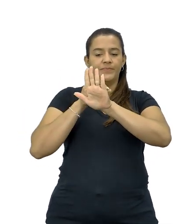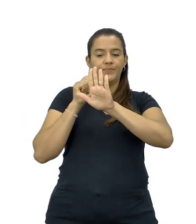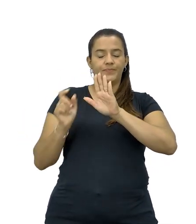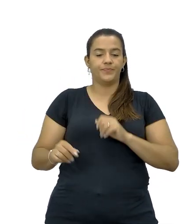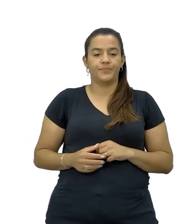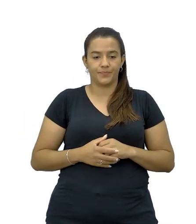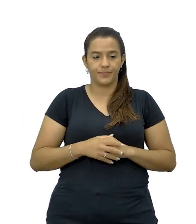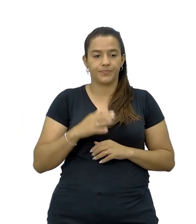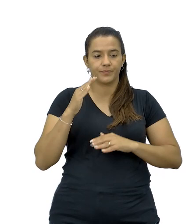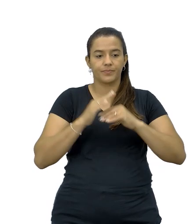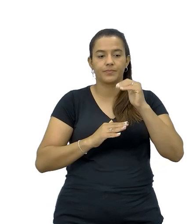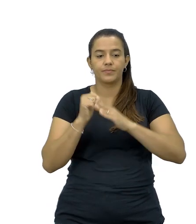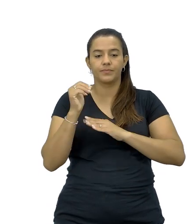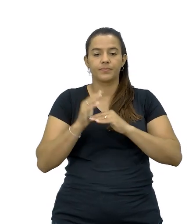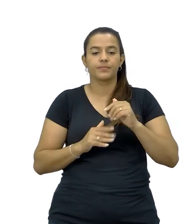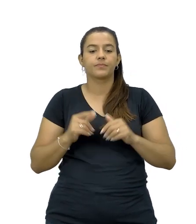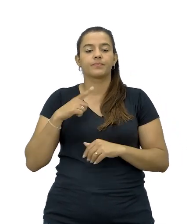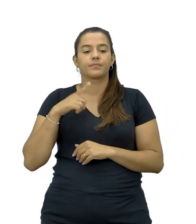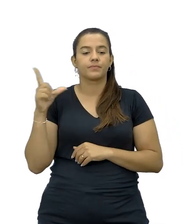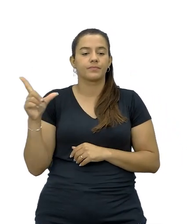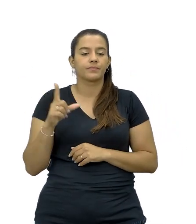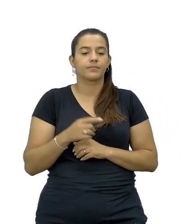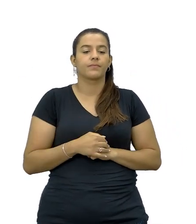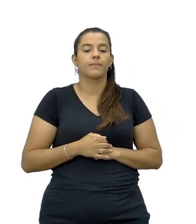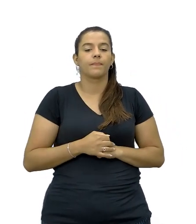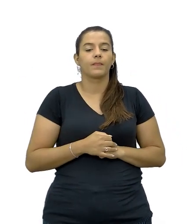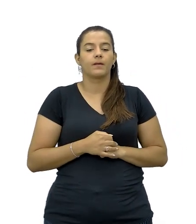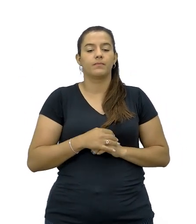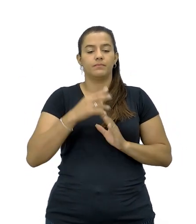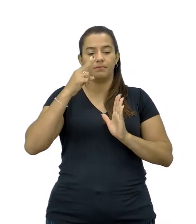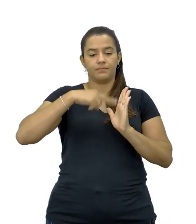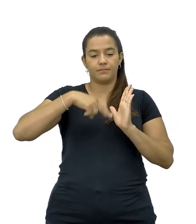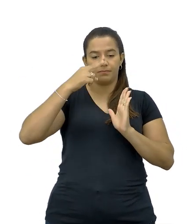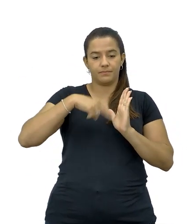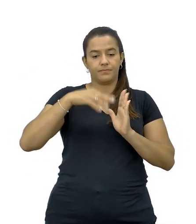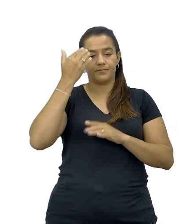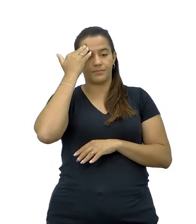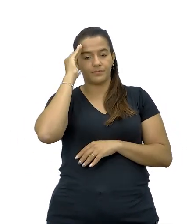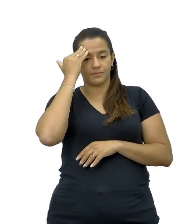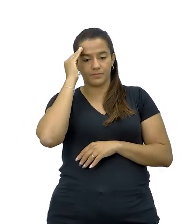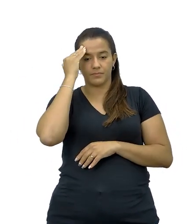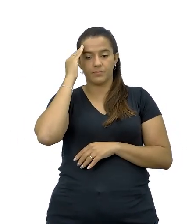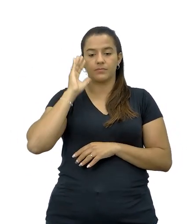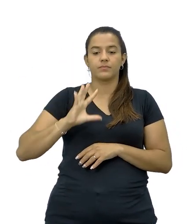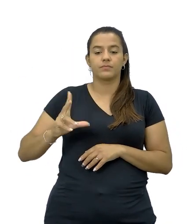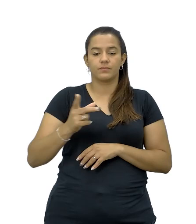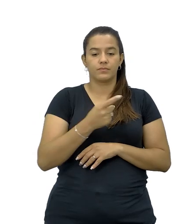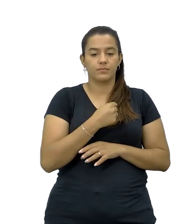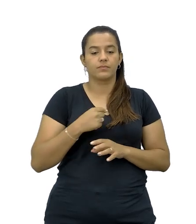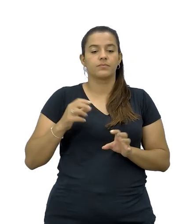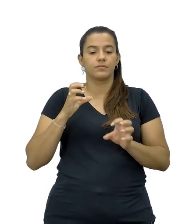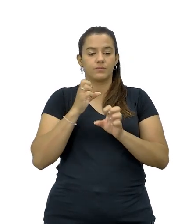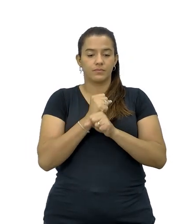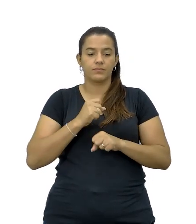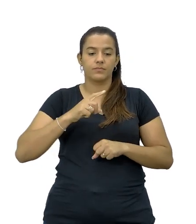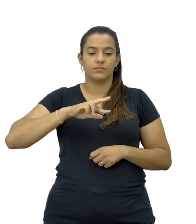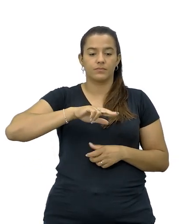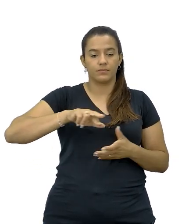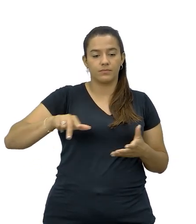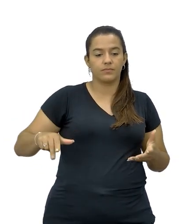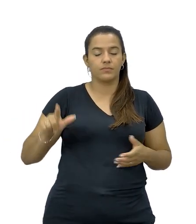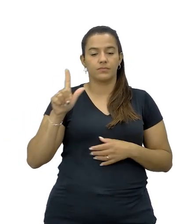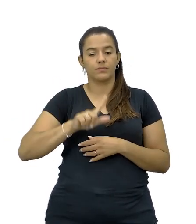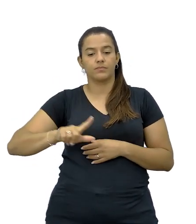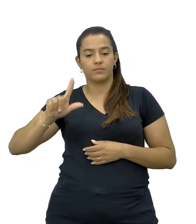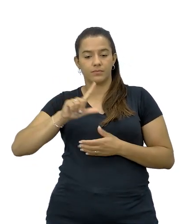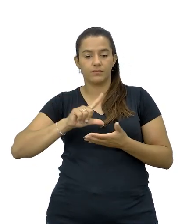é esse código que está aqui, ler e compreender com certa autonomia textos do campo artístico-literário